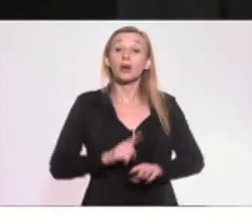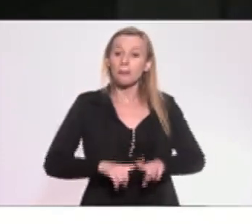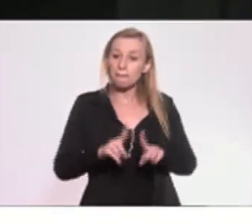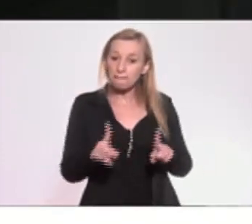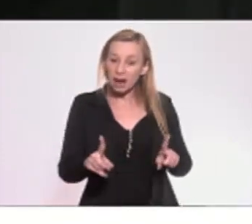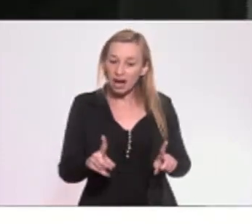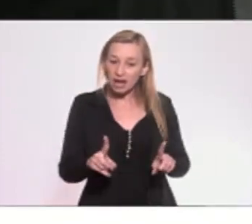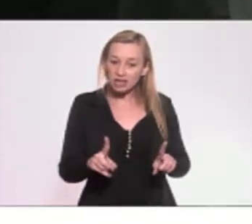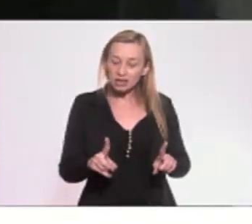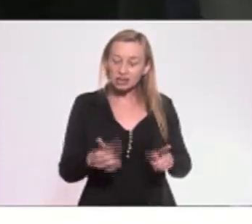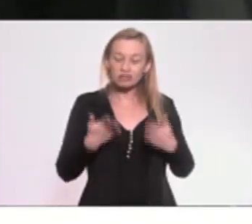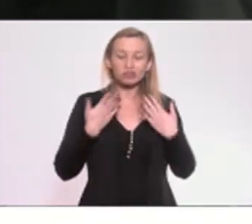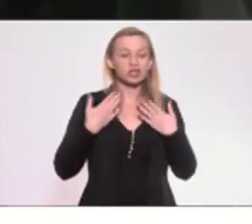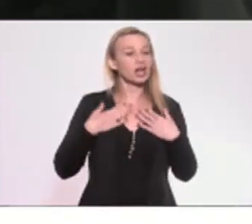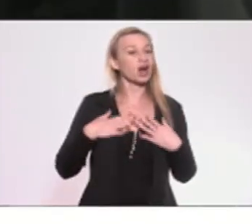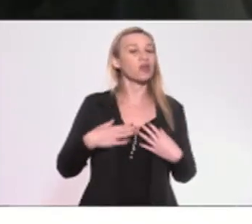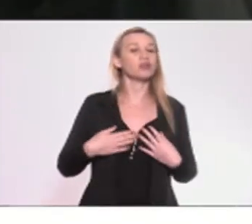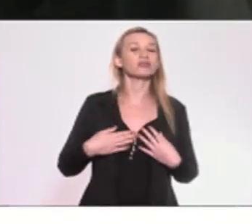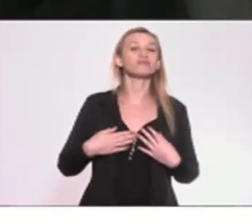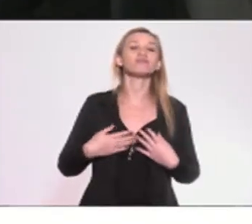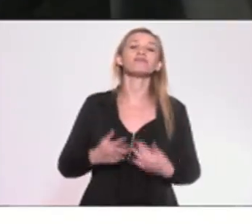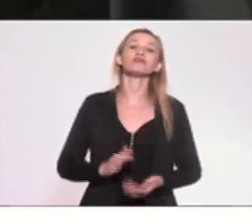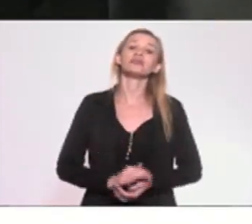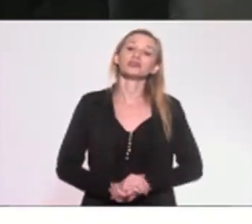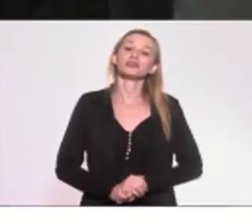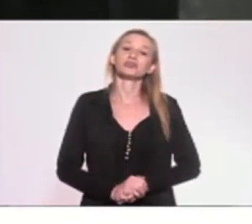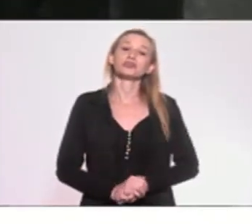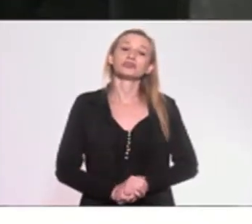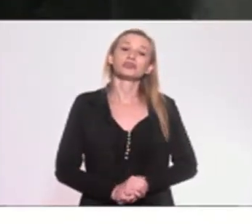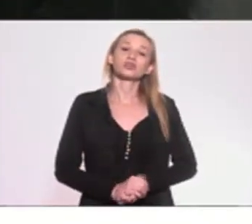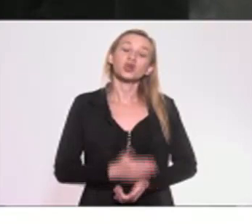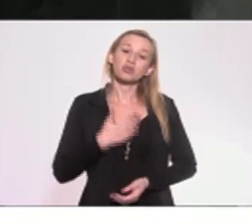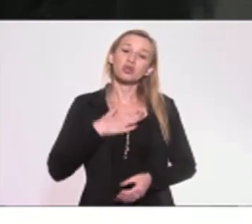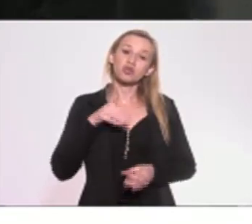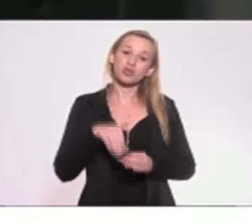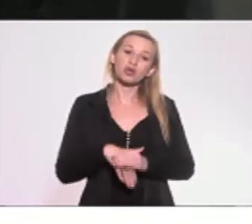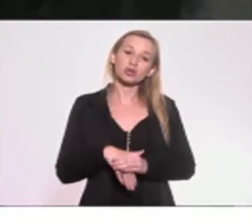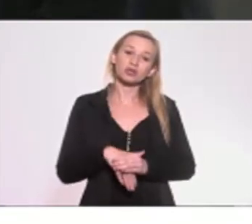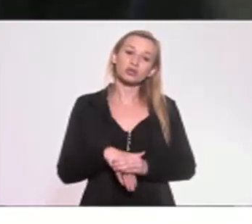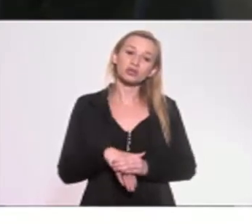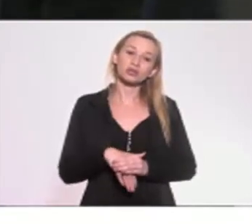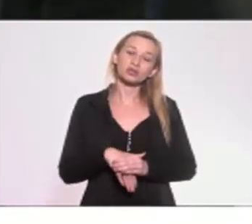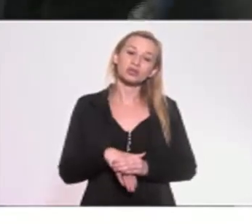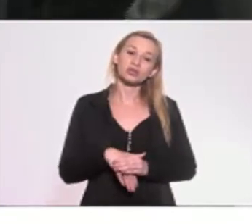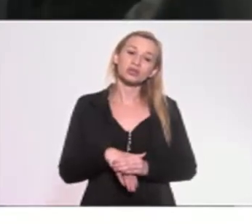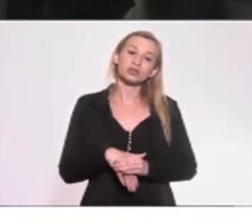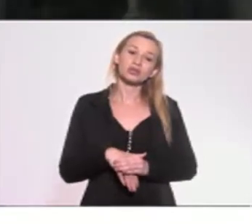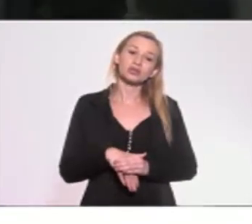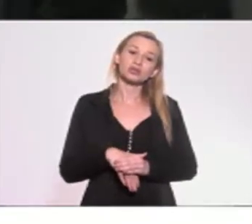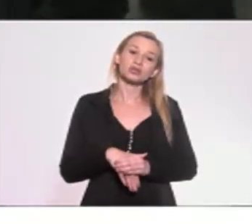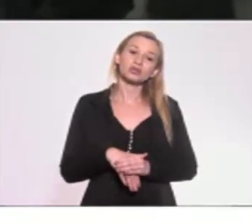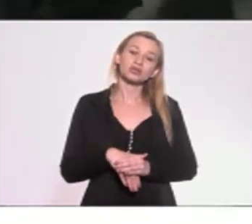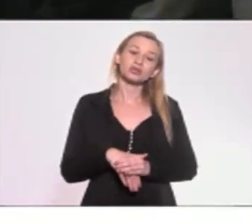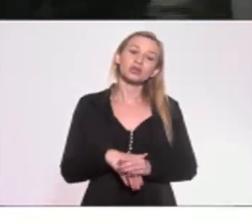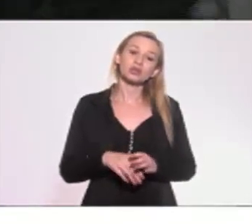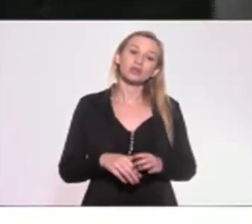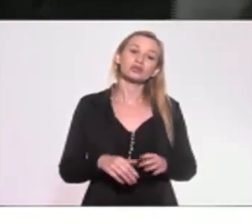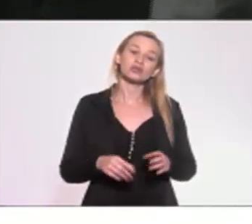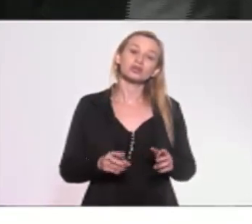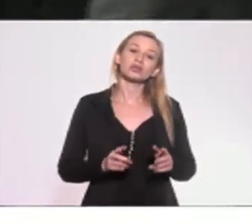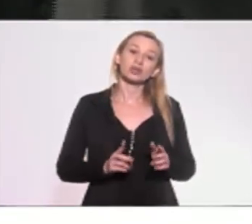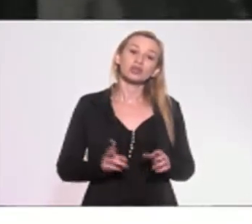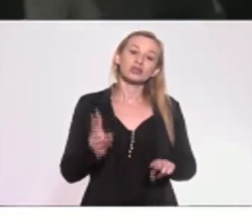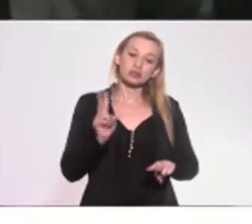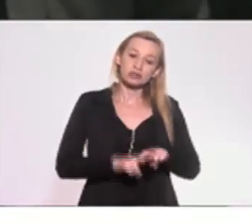mas com muita tranquilidade, o meu voto foi pela manutenção da prisão.